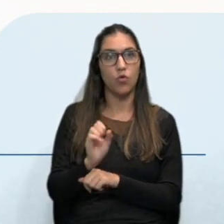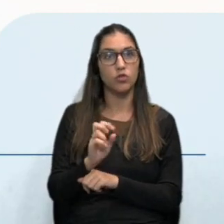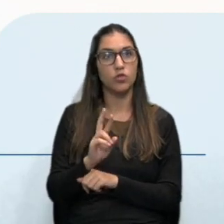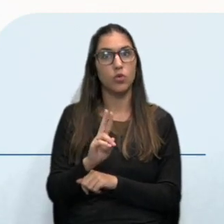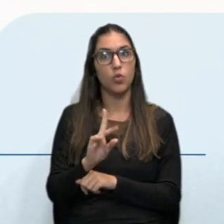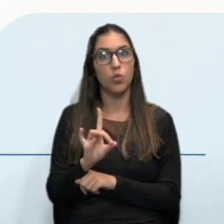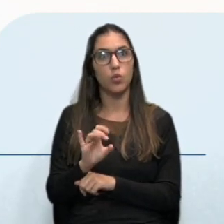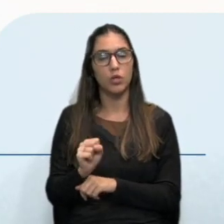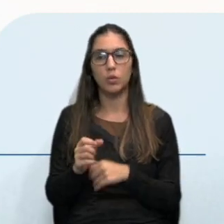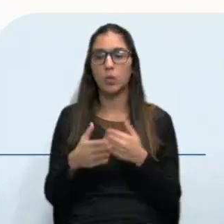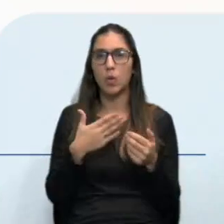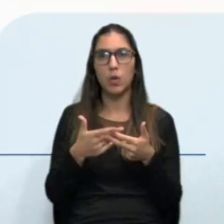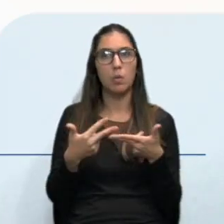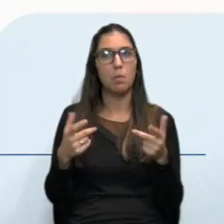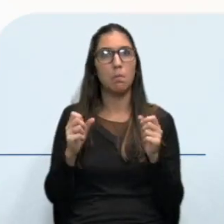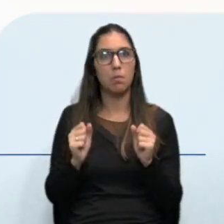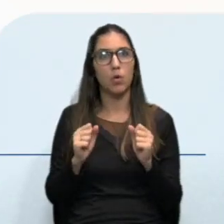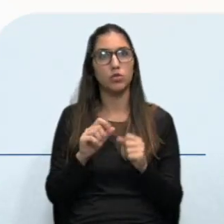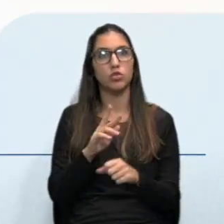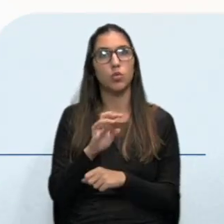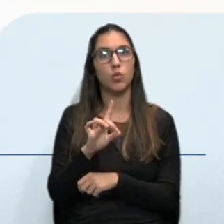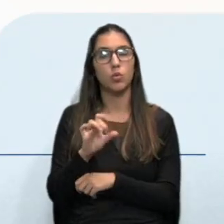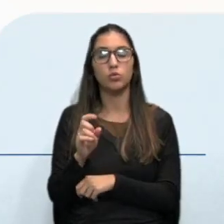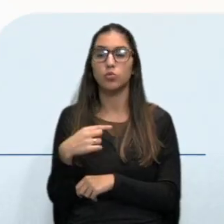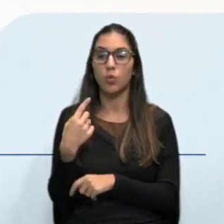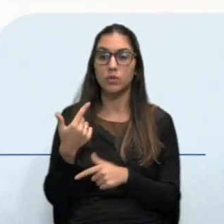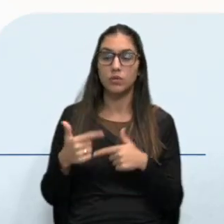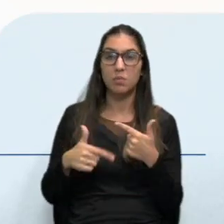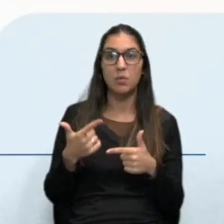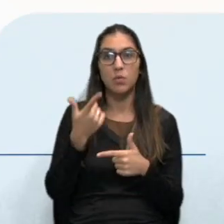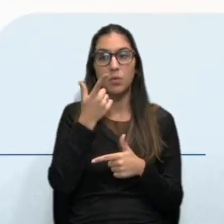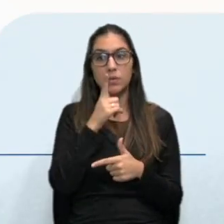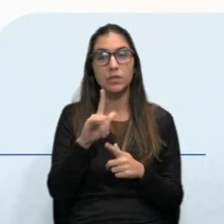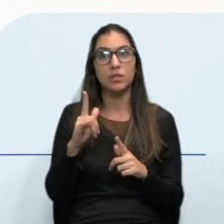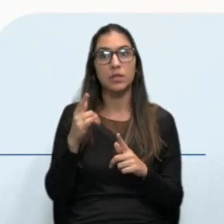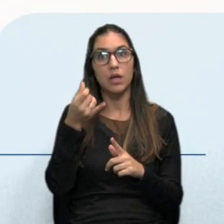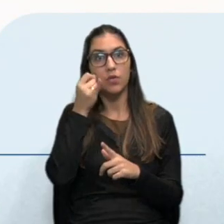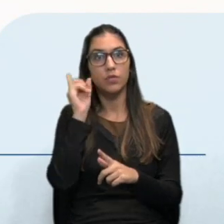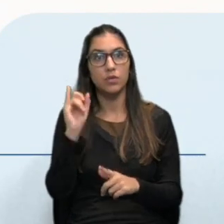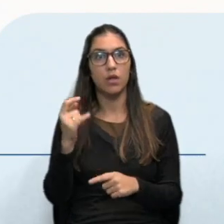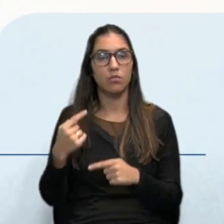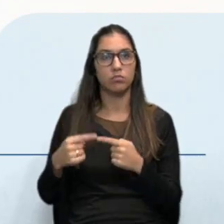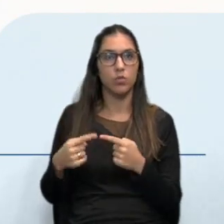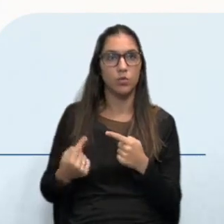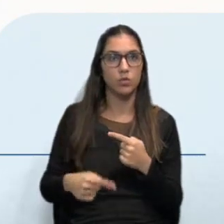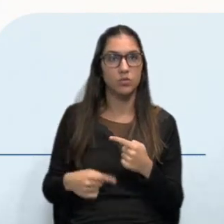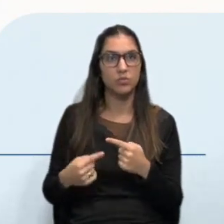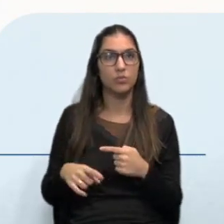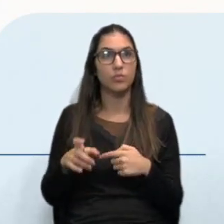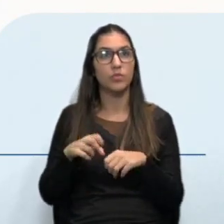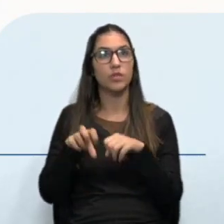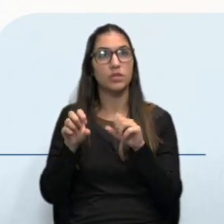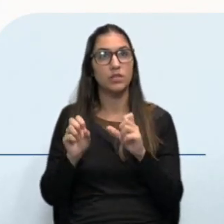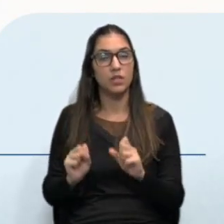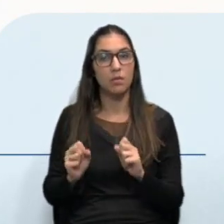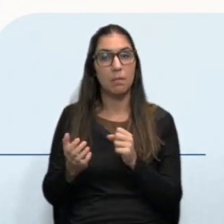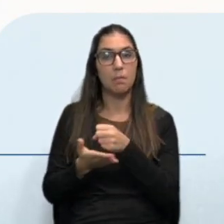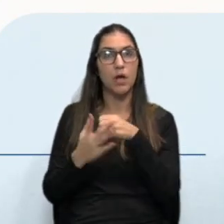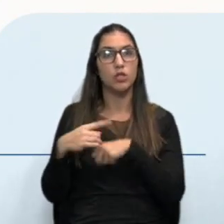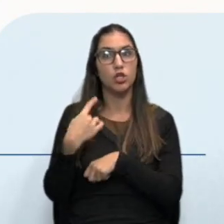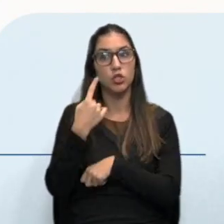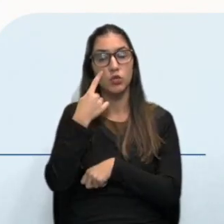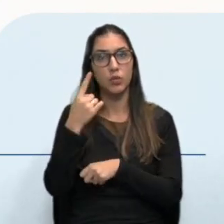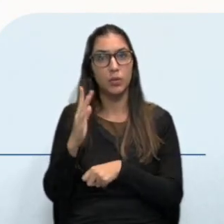Basicamente, qualquer coisa pode ser fonte de ruído e o nosso trabalho é conseguir combater esse ruído. E o sistema celular básico, como a gente